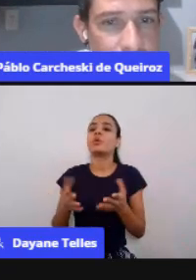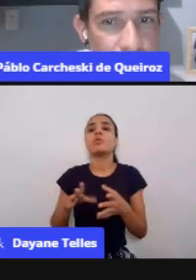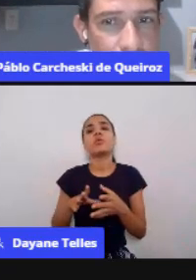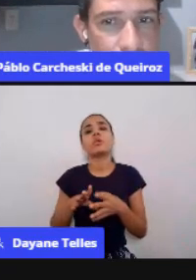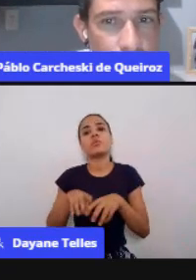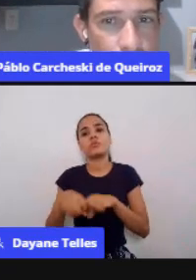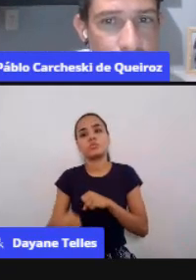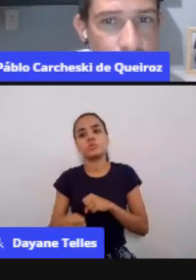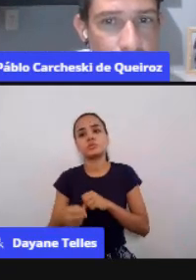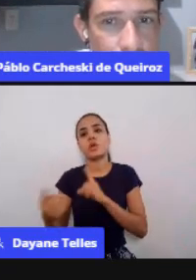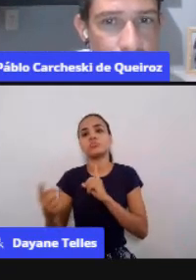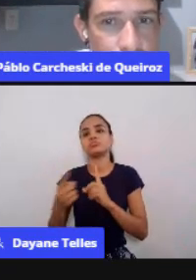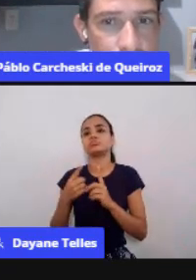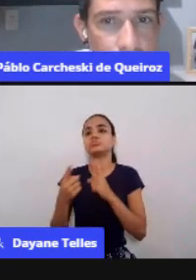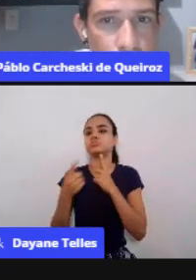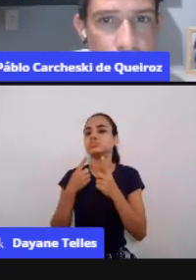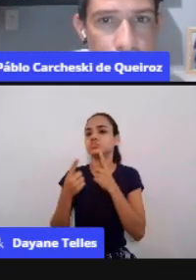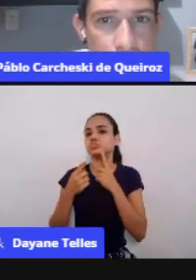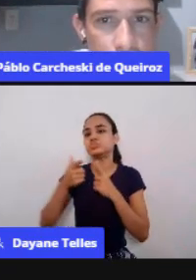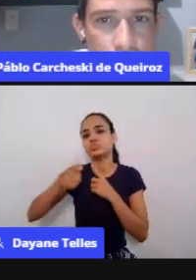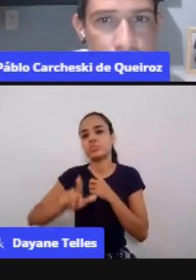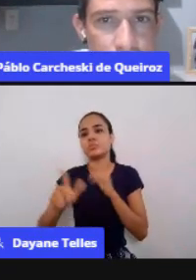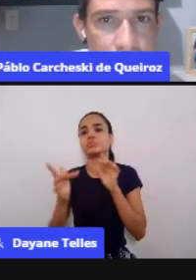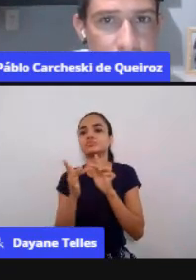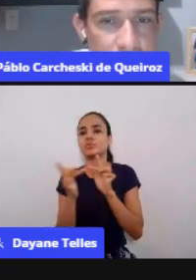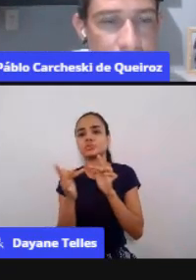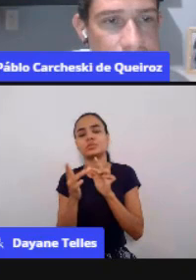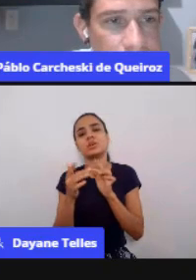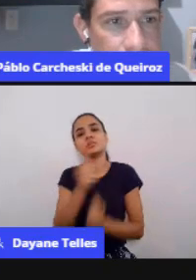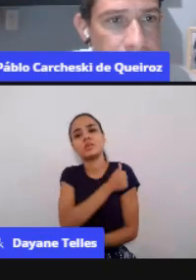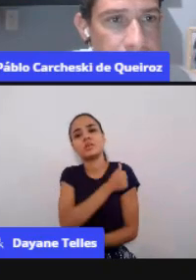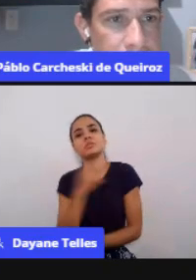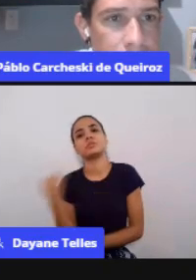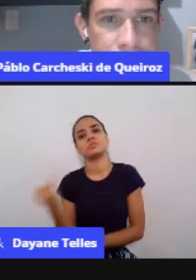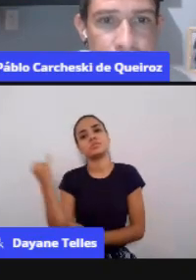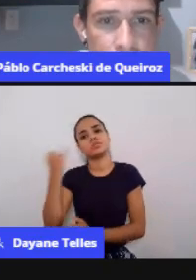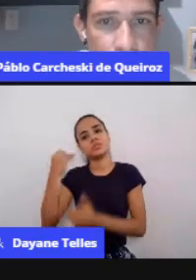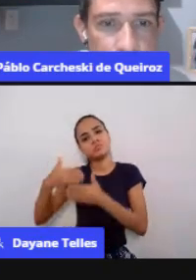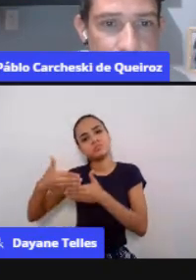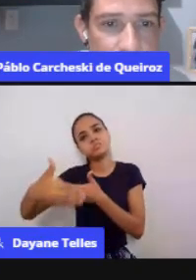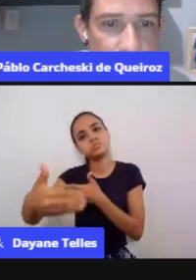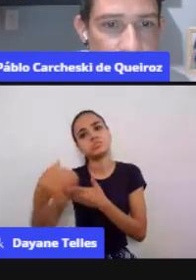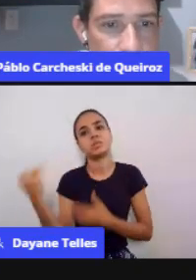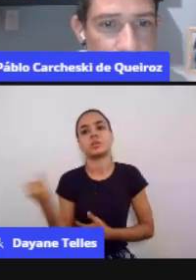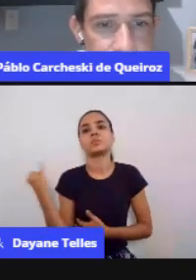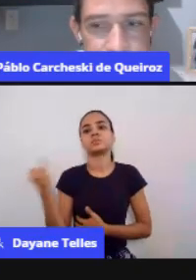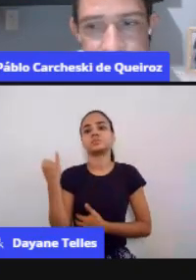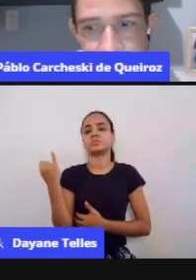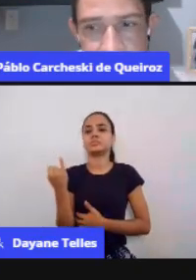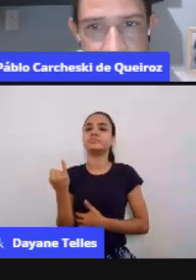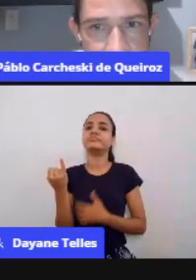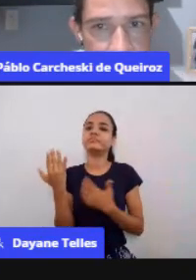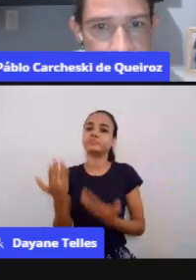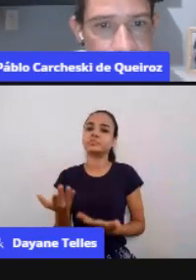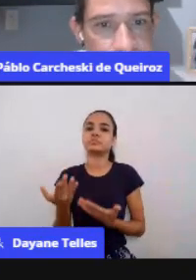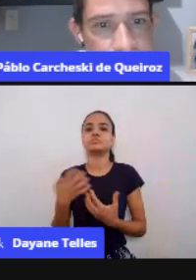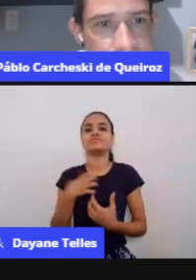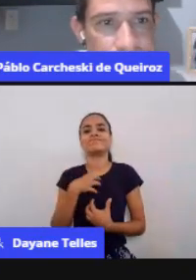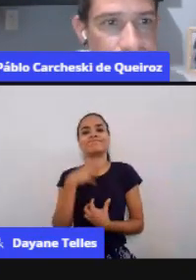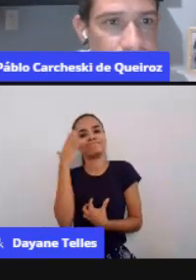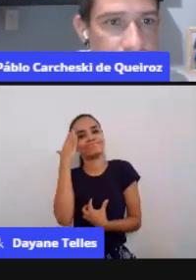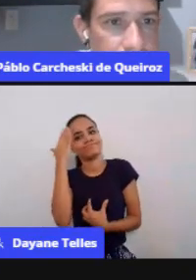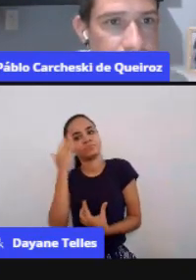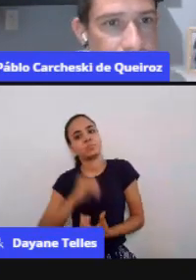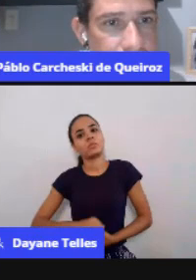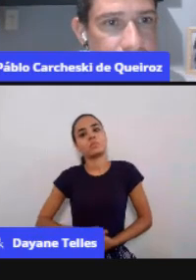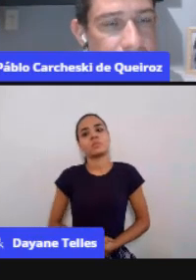as nossas salas de aula e o contato com os alunos, que é algo bem importante e gratificante aí. Próximo slide, por favor.